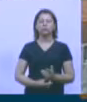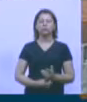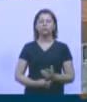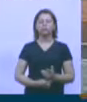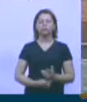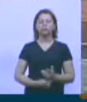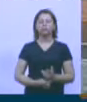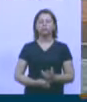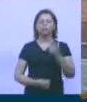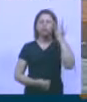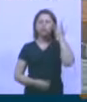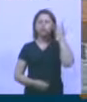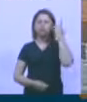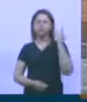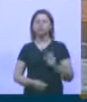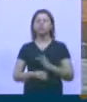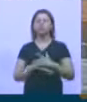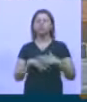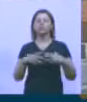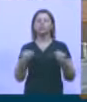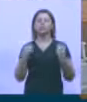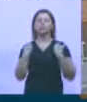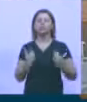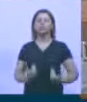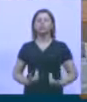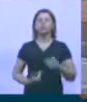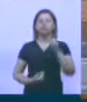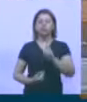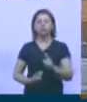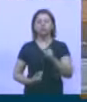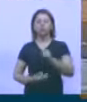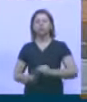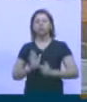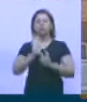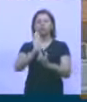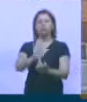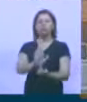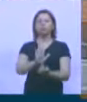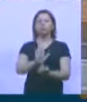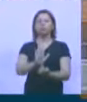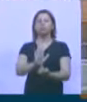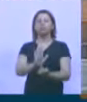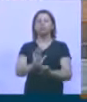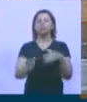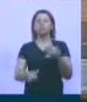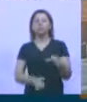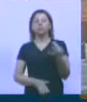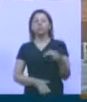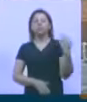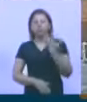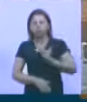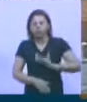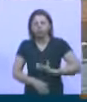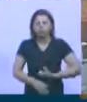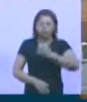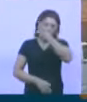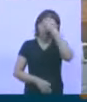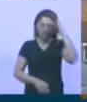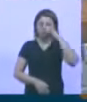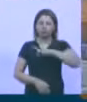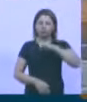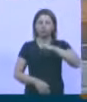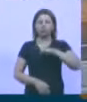hurt. Geralmente, as doenças físicas são sintomas de feridas, de mágoas que elas têm